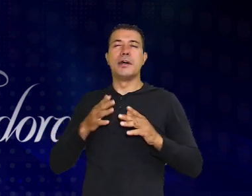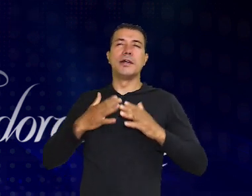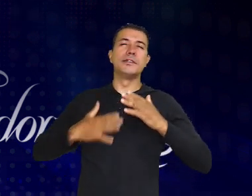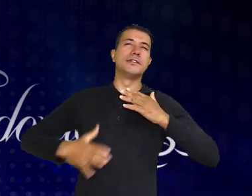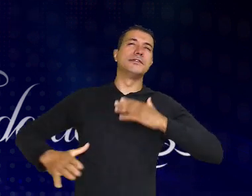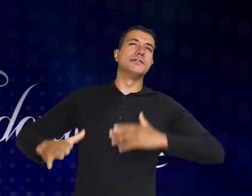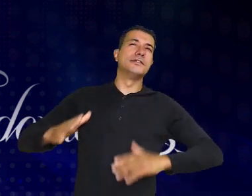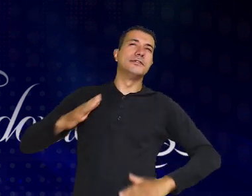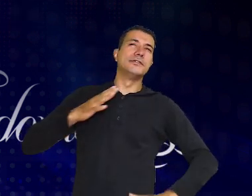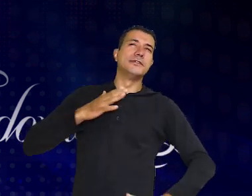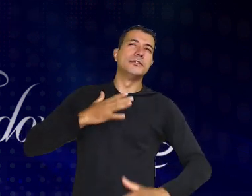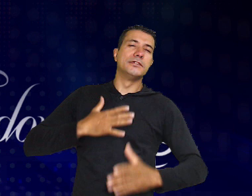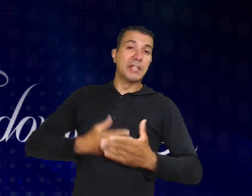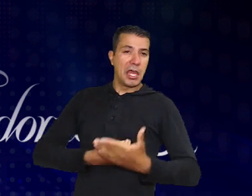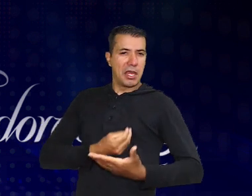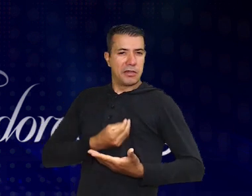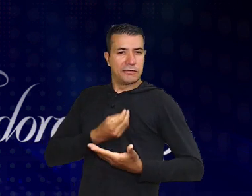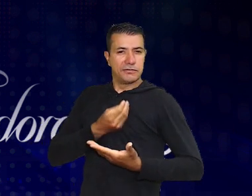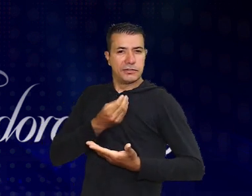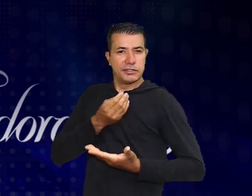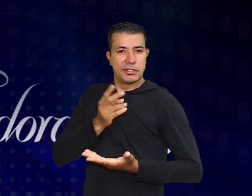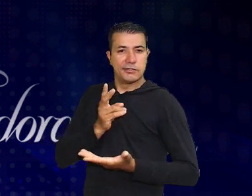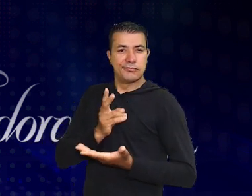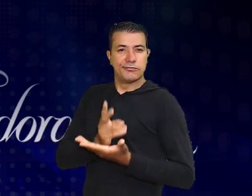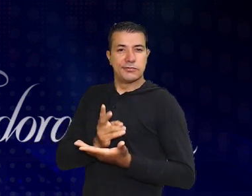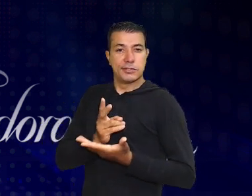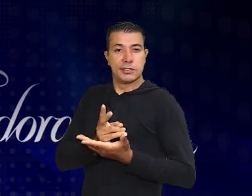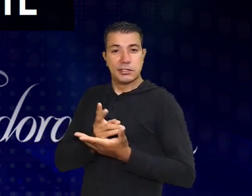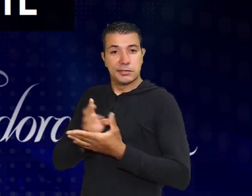descansar, e a jornada